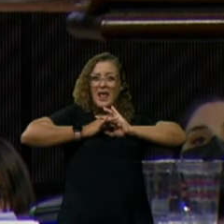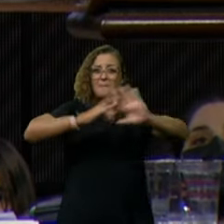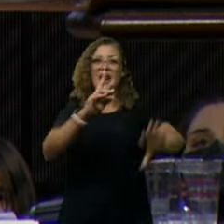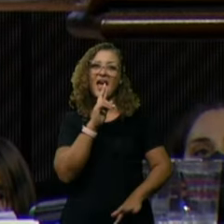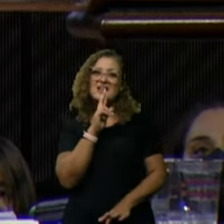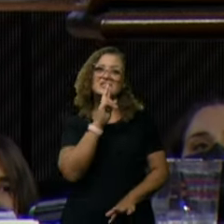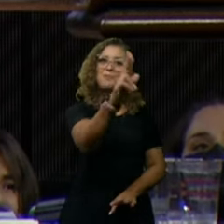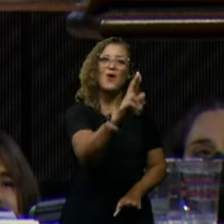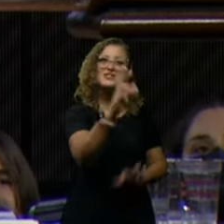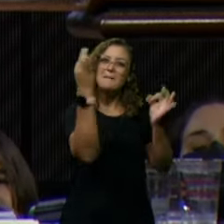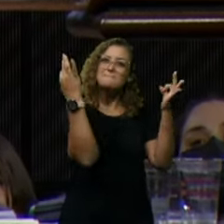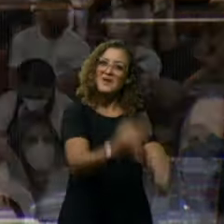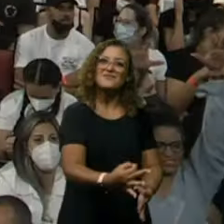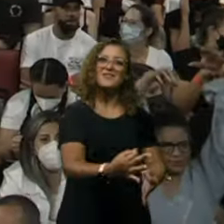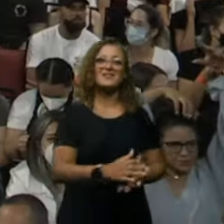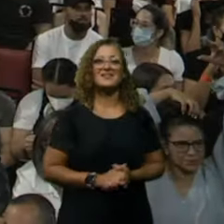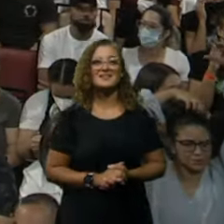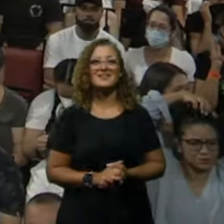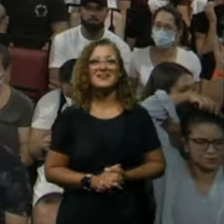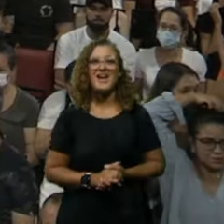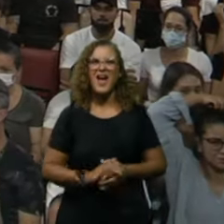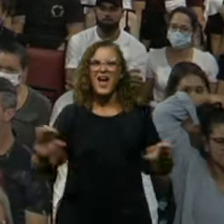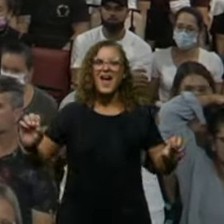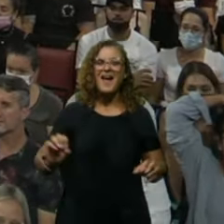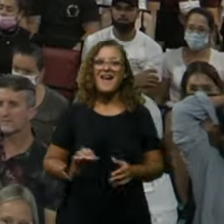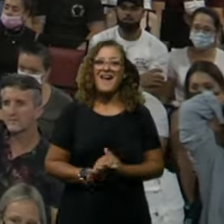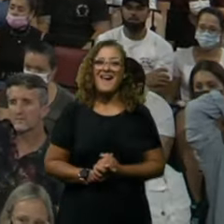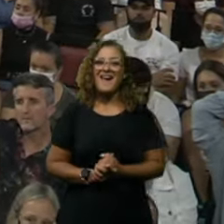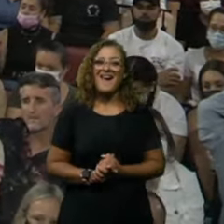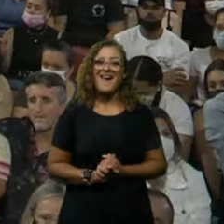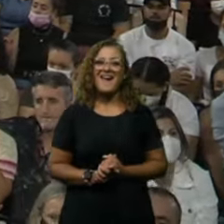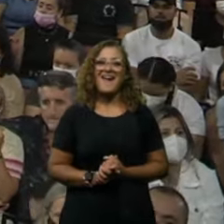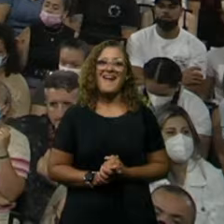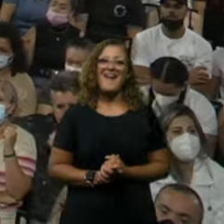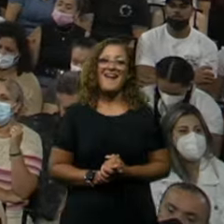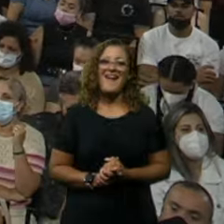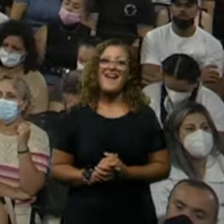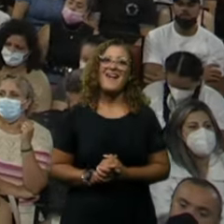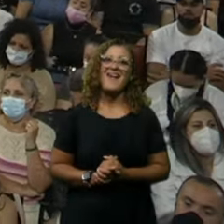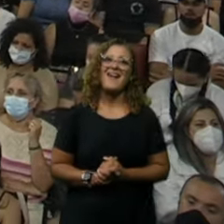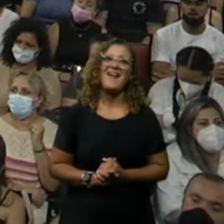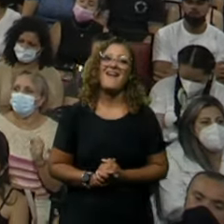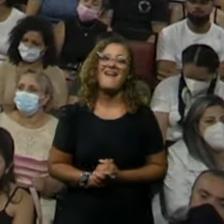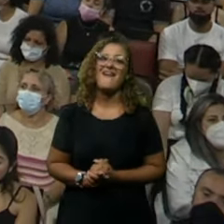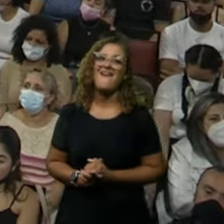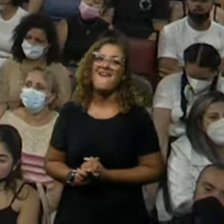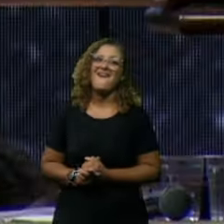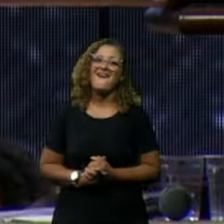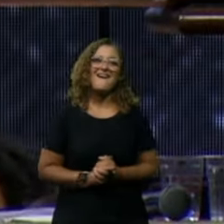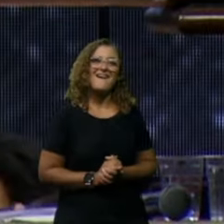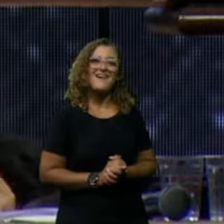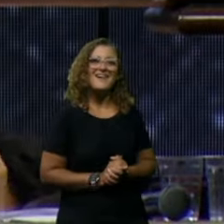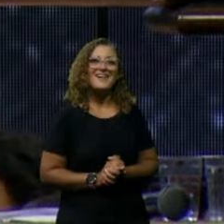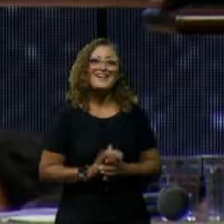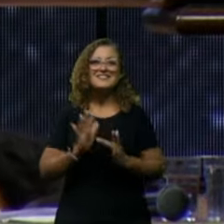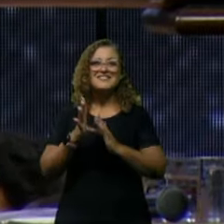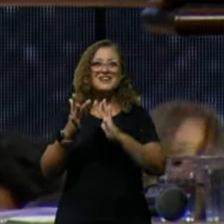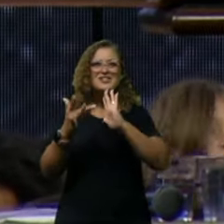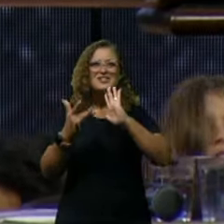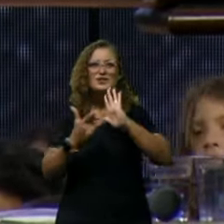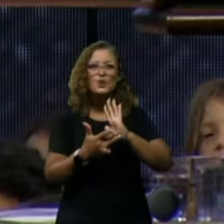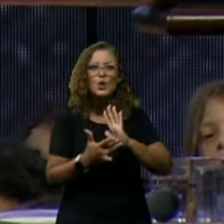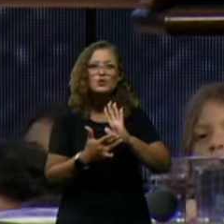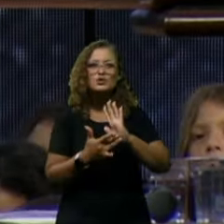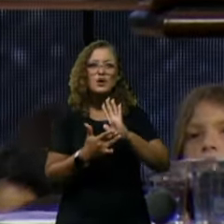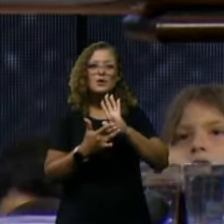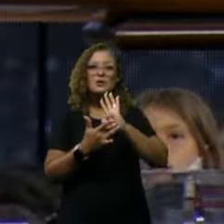sentenças olha para mim ninguém dourif é só depois da palavra sabe que ele tá tendo eu não vi passei na tua dívida eu